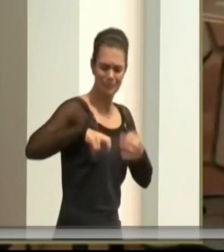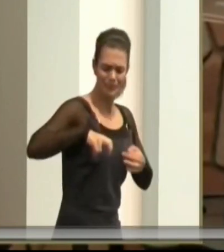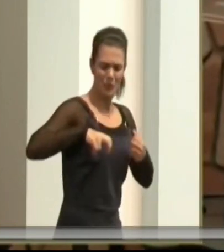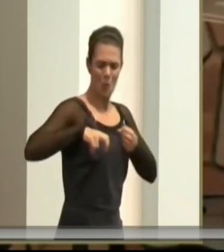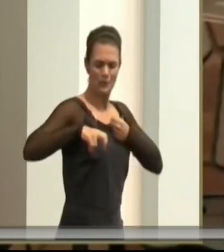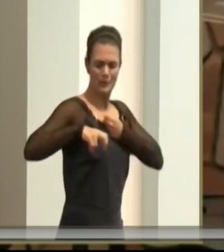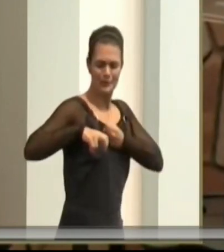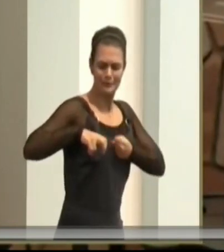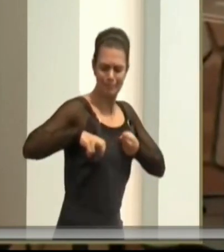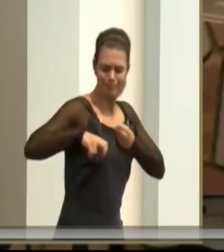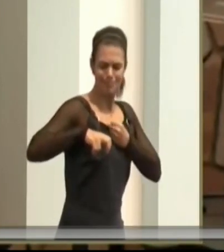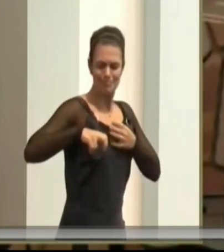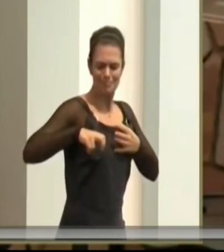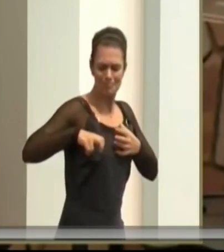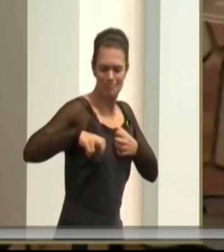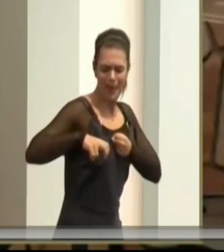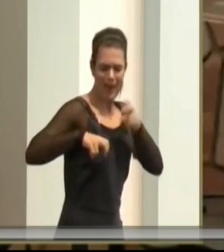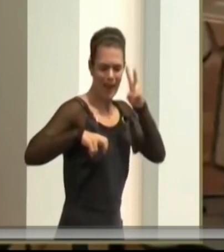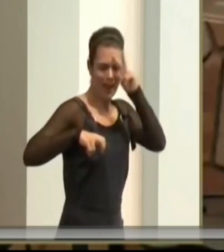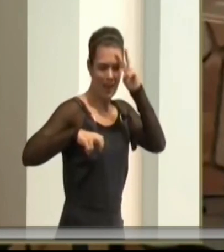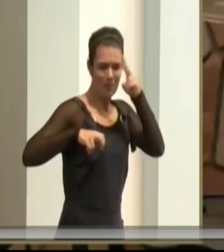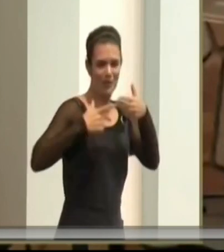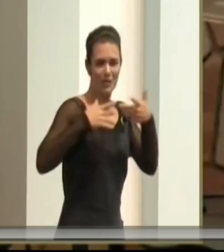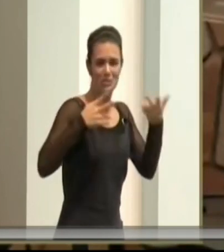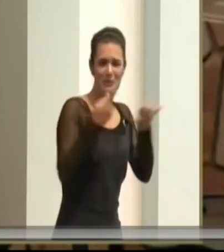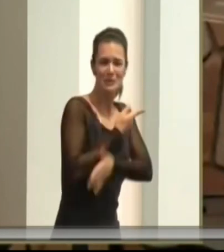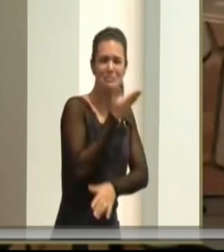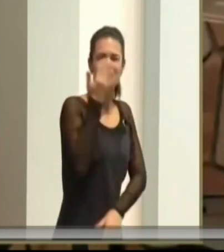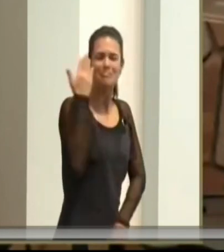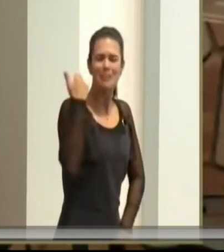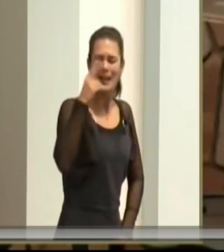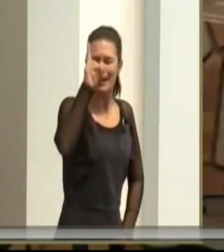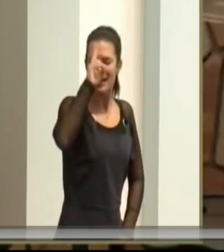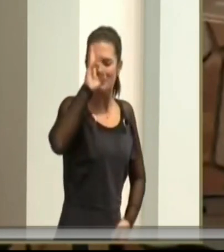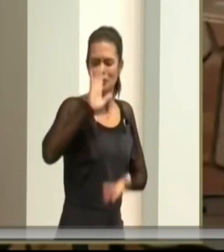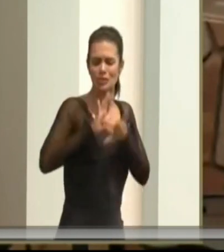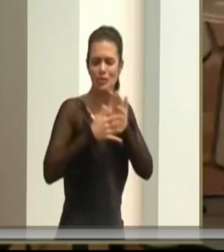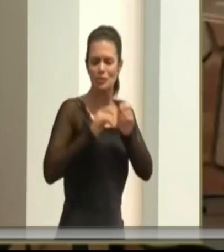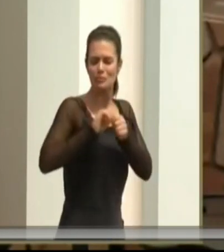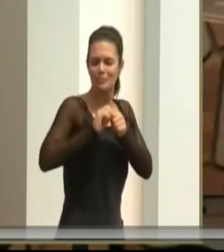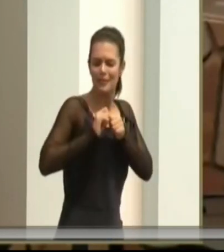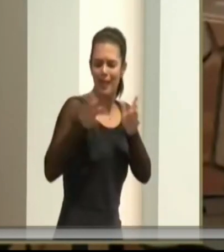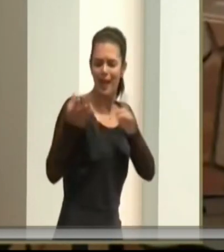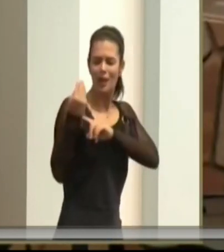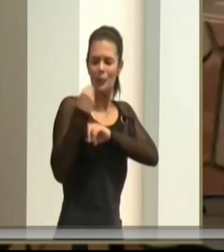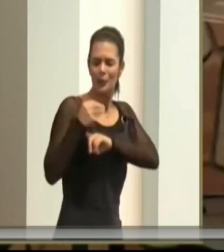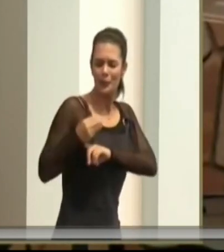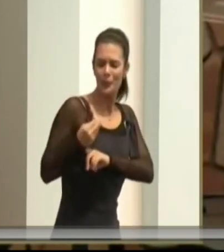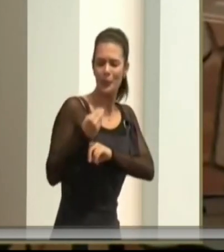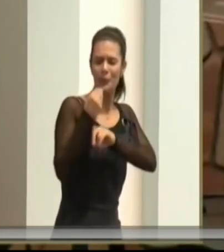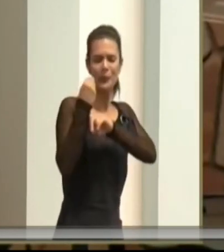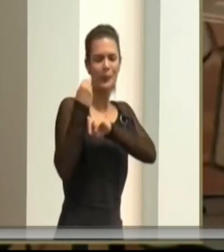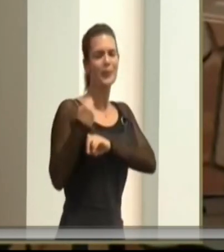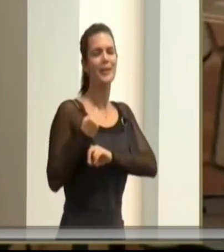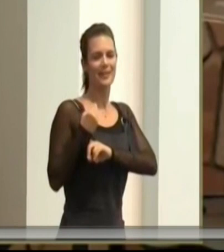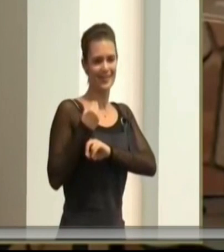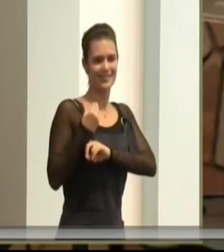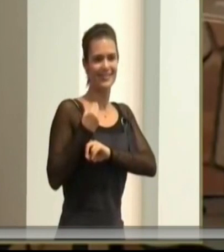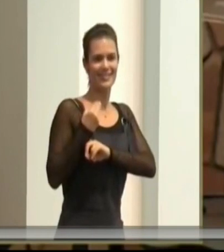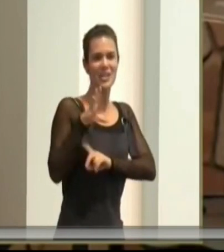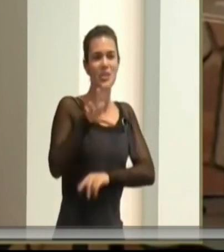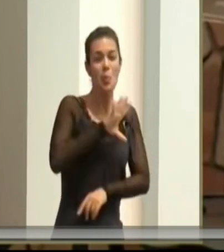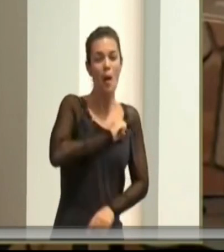convivência, lembrando de suas palavras, dos seus milagres, do seu carinho, do seu afeto. Lembrando de que ele era um